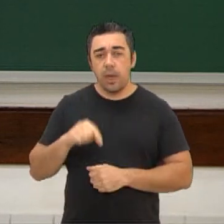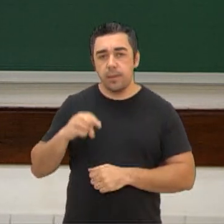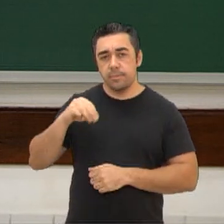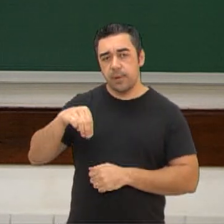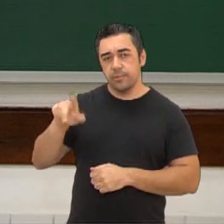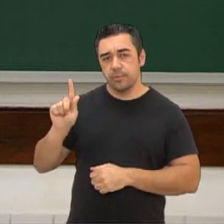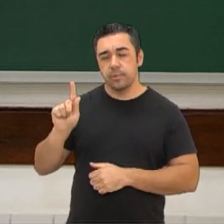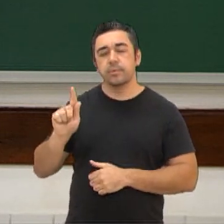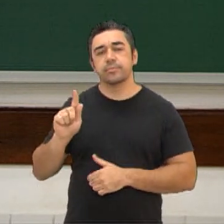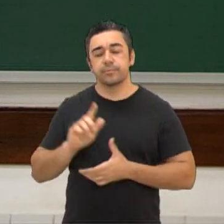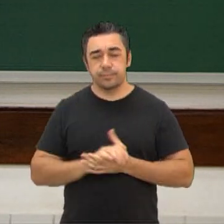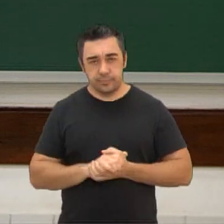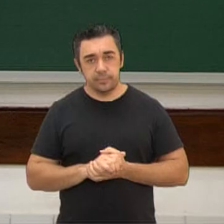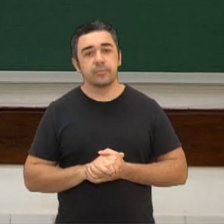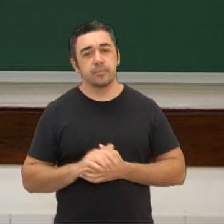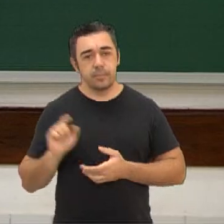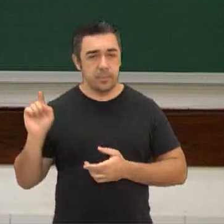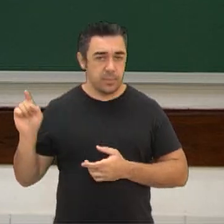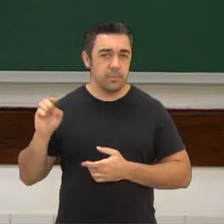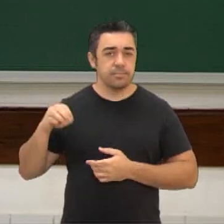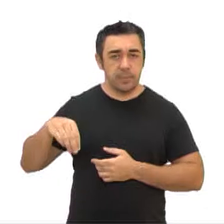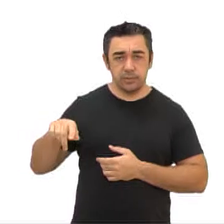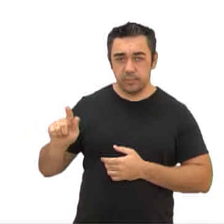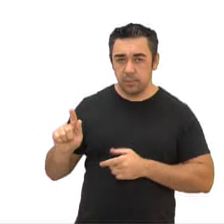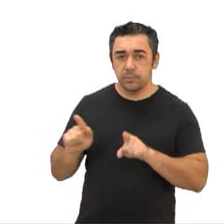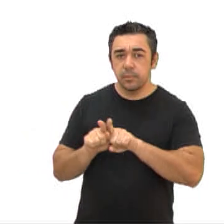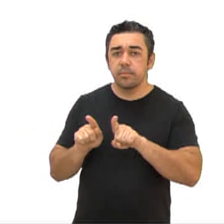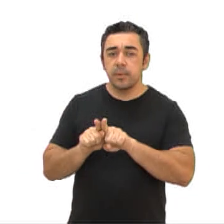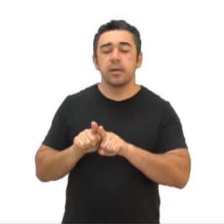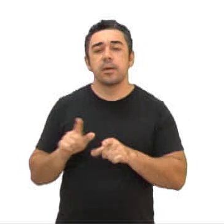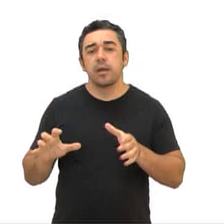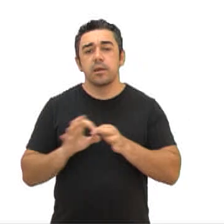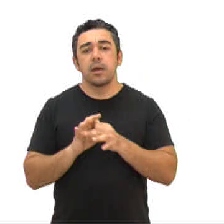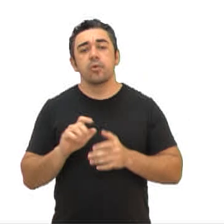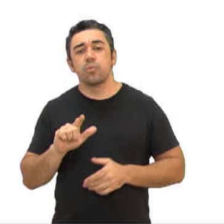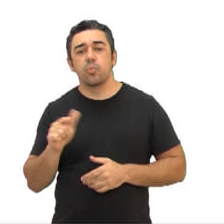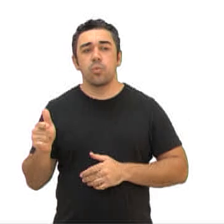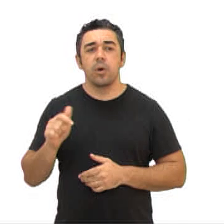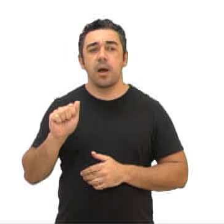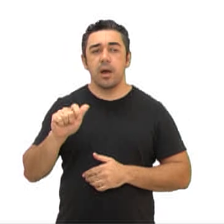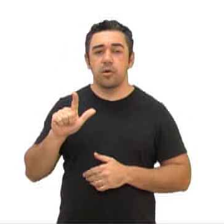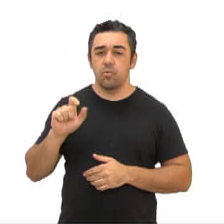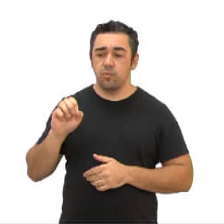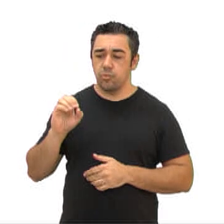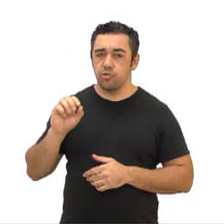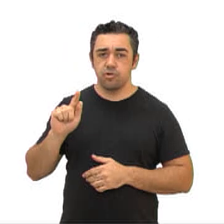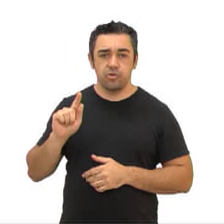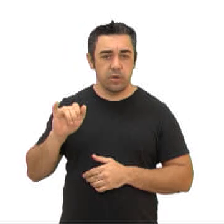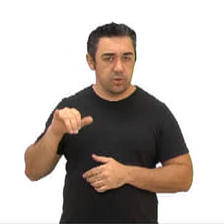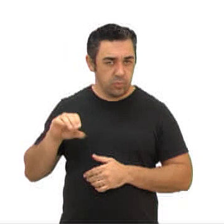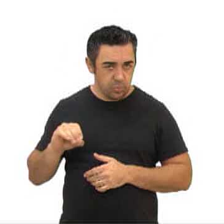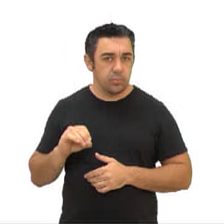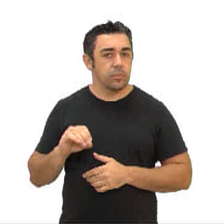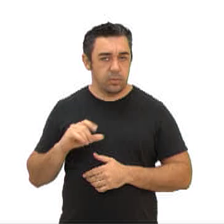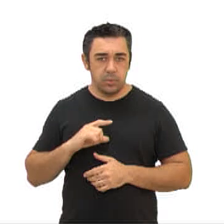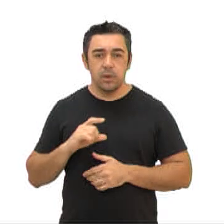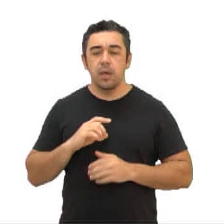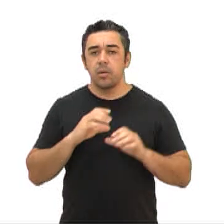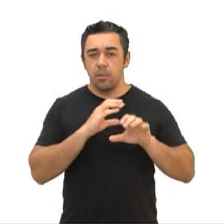esse magnésio também vai estar ligado com um halogênio, tá? Então eu tenho uma cadeia